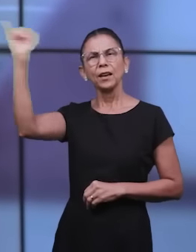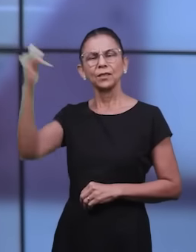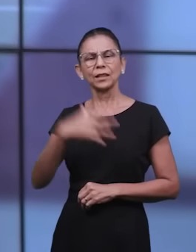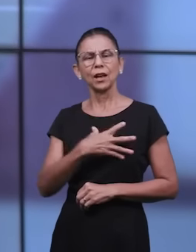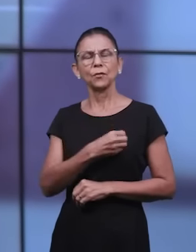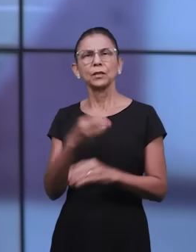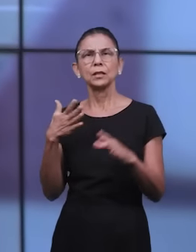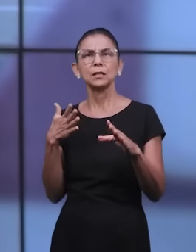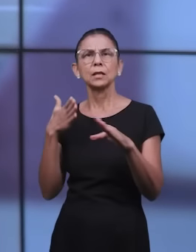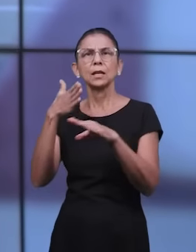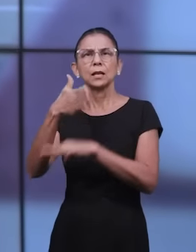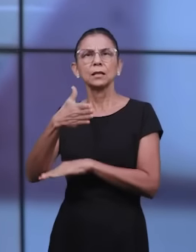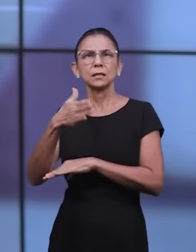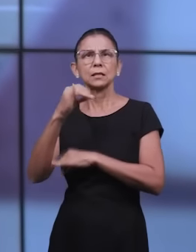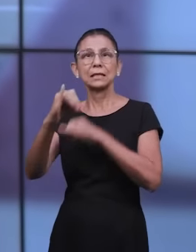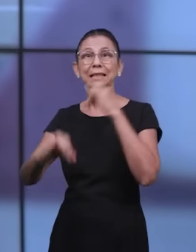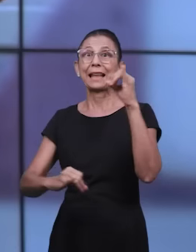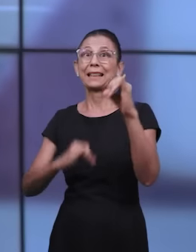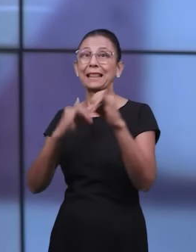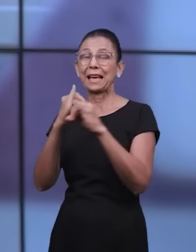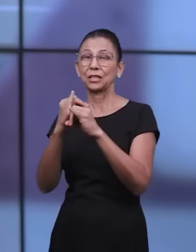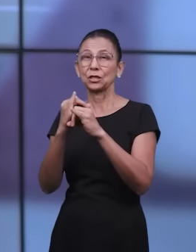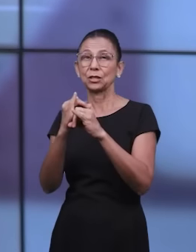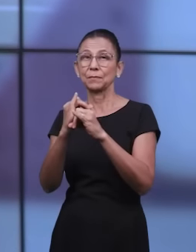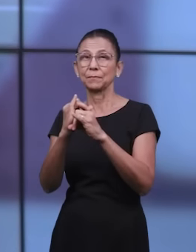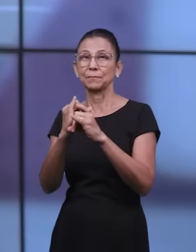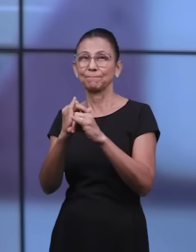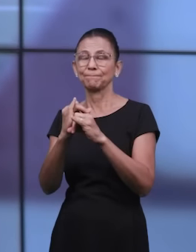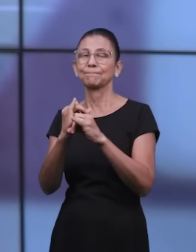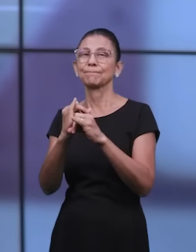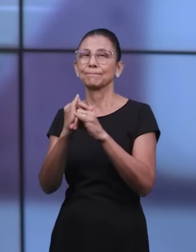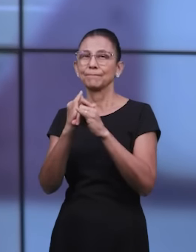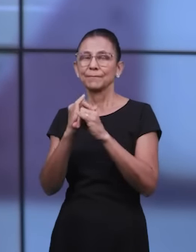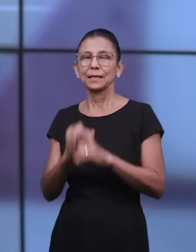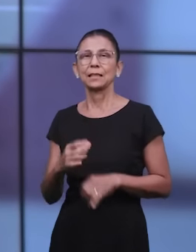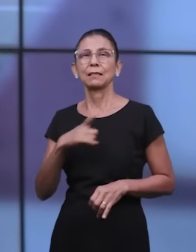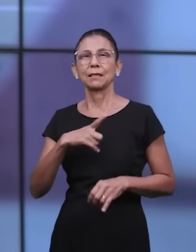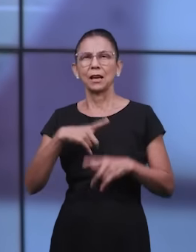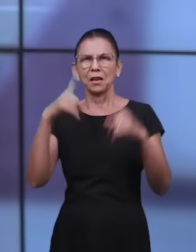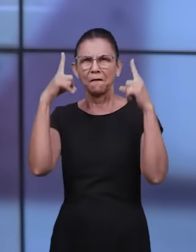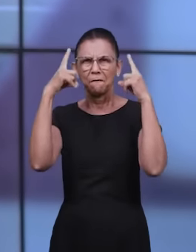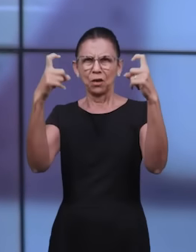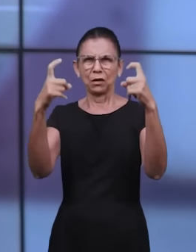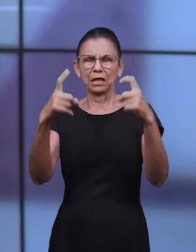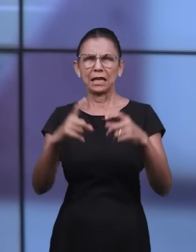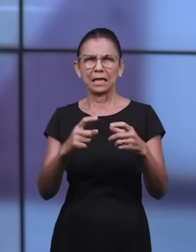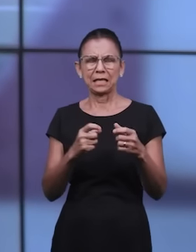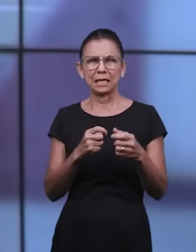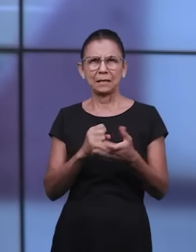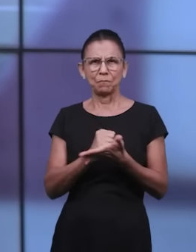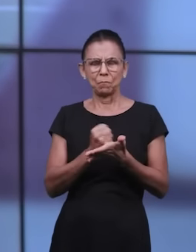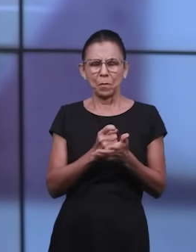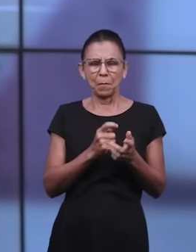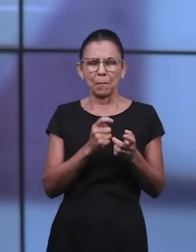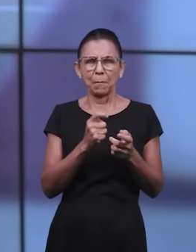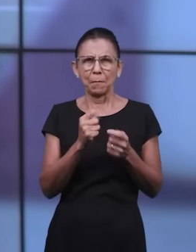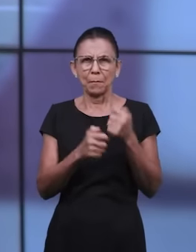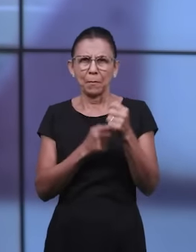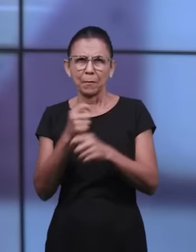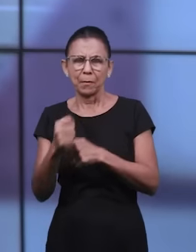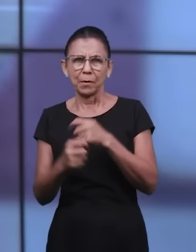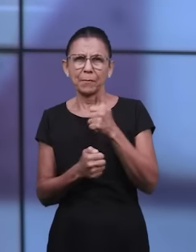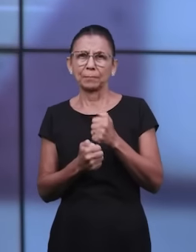filhos acessem a Deep Web, o submundo da internet. Há redes de violência, jogos inseguros e há